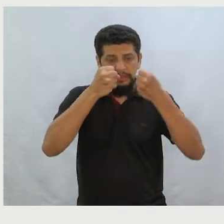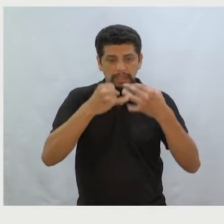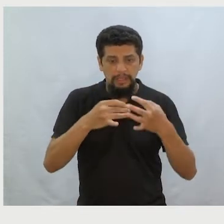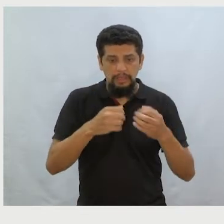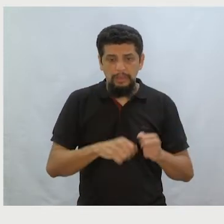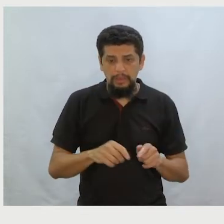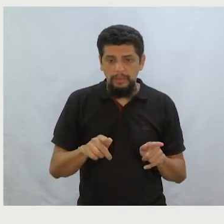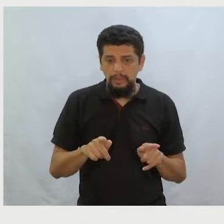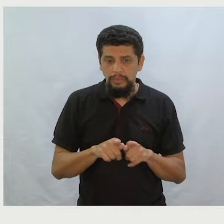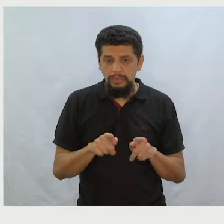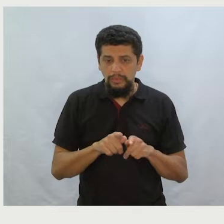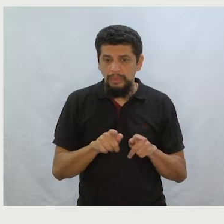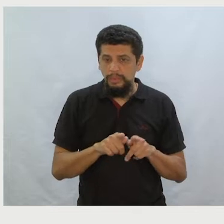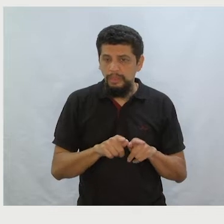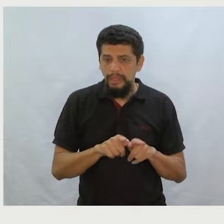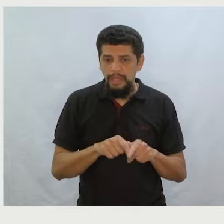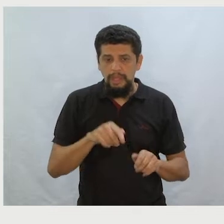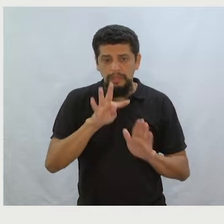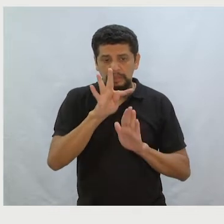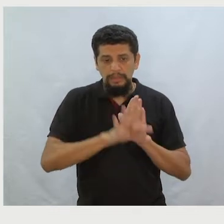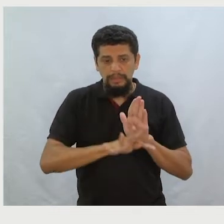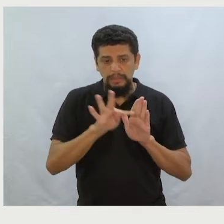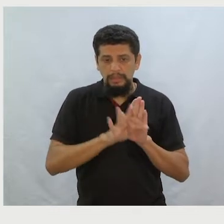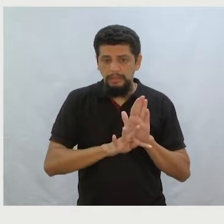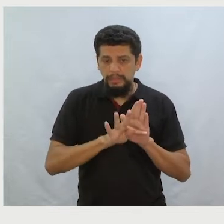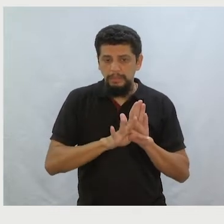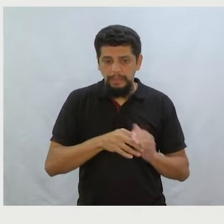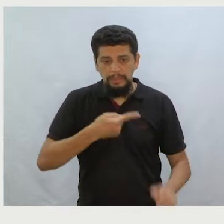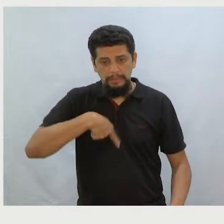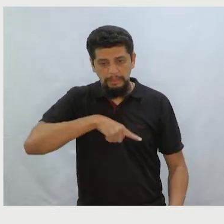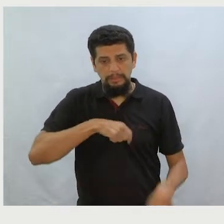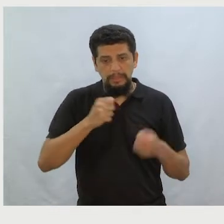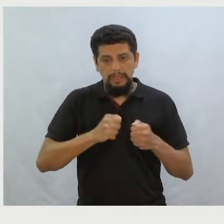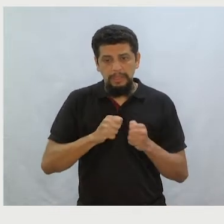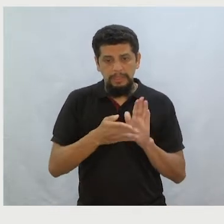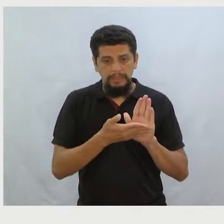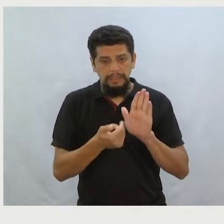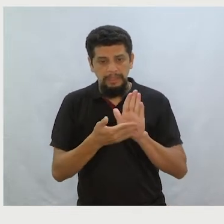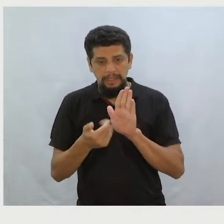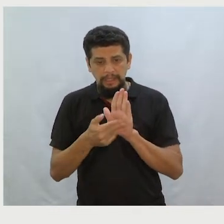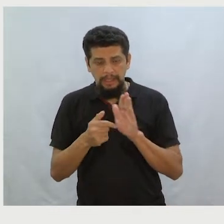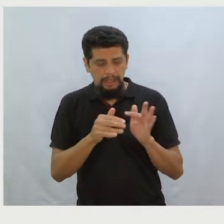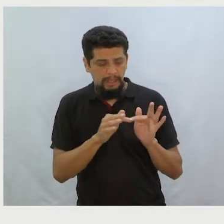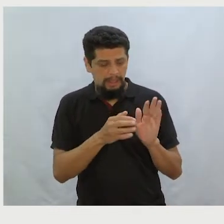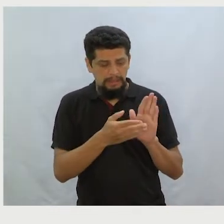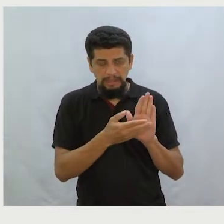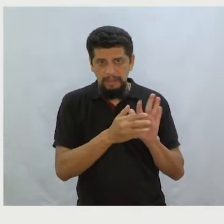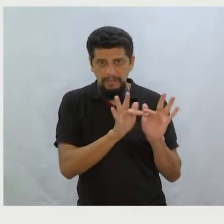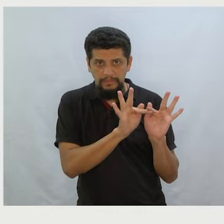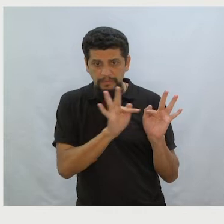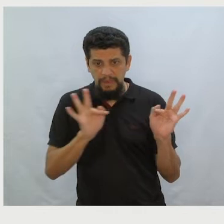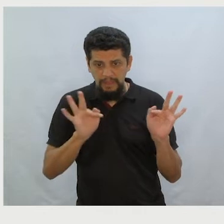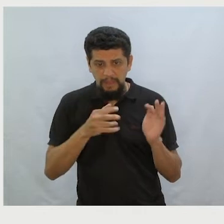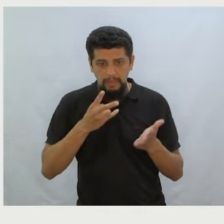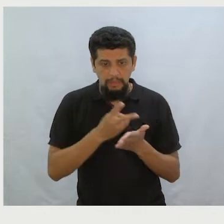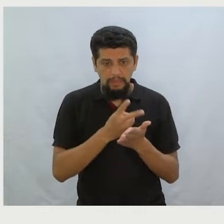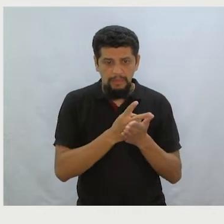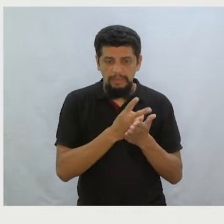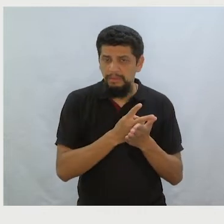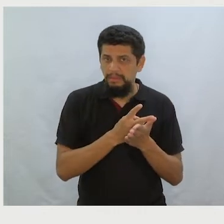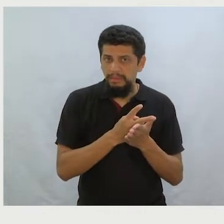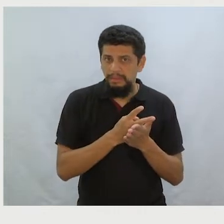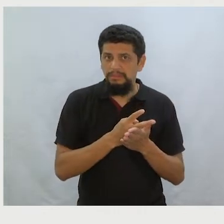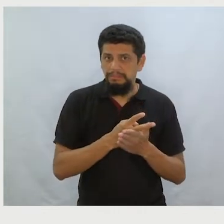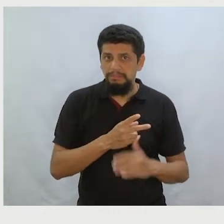explicado que um adjunto adverbial é um termo acessório e a gente pode eliminar aquela parte da frase que ela